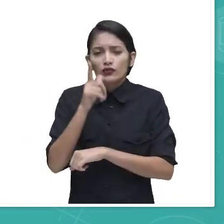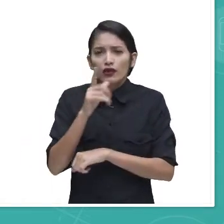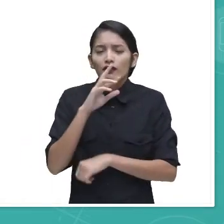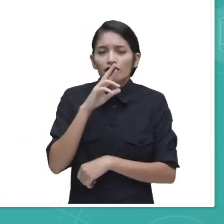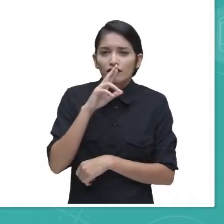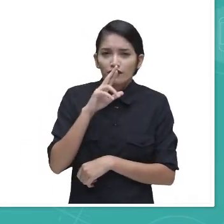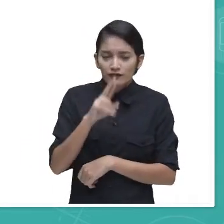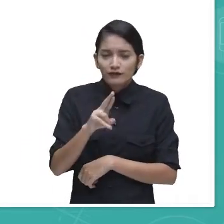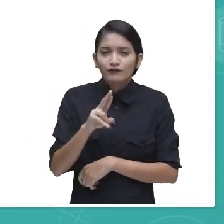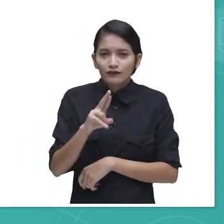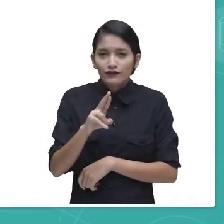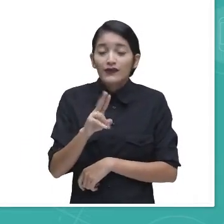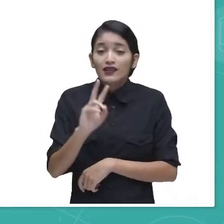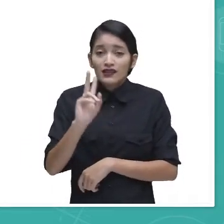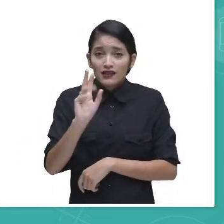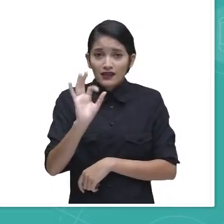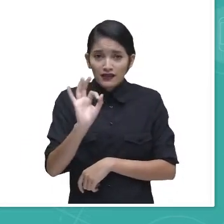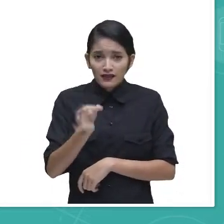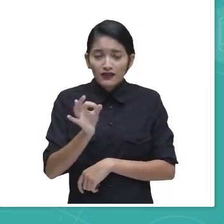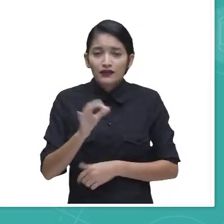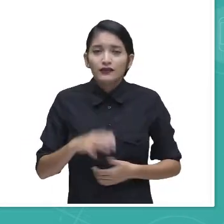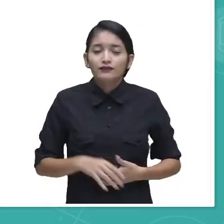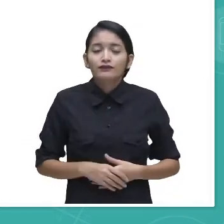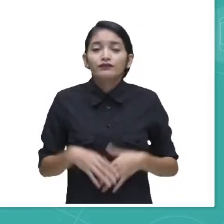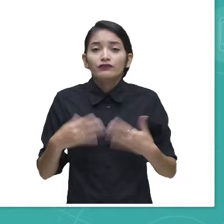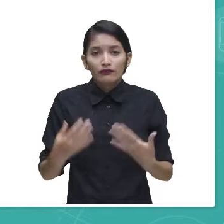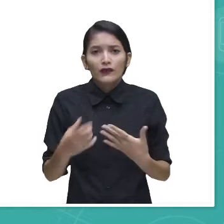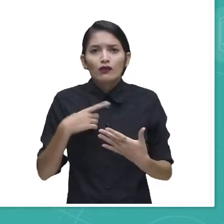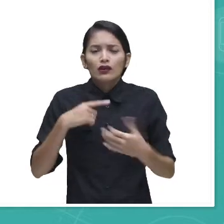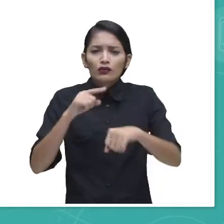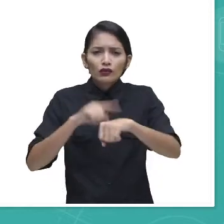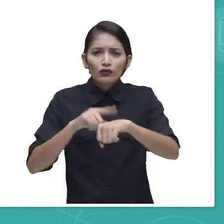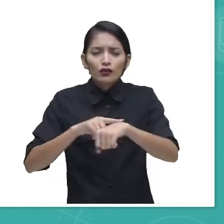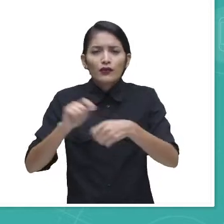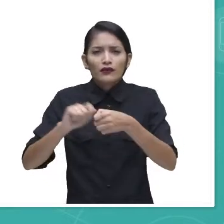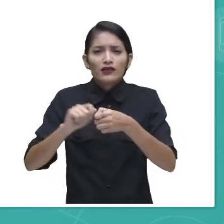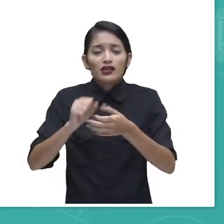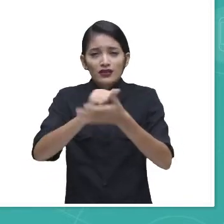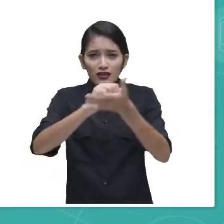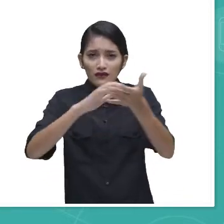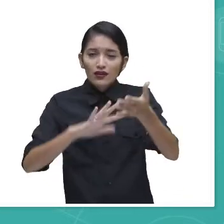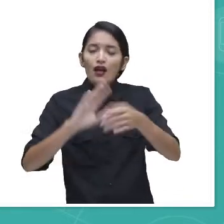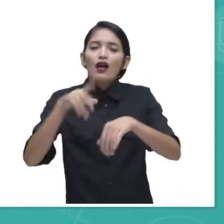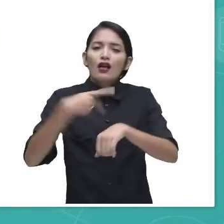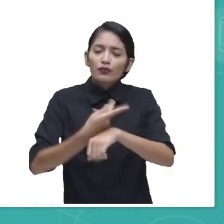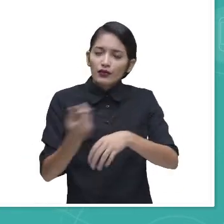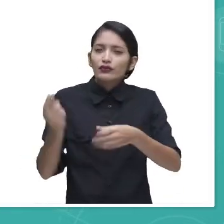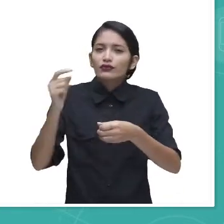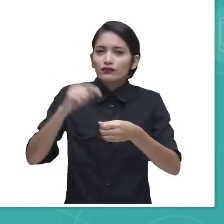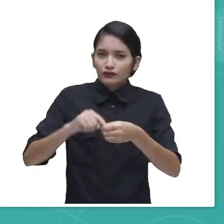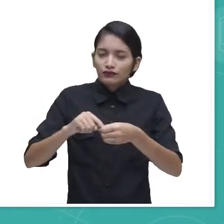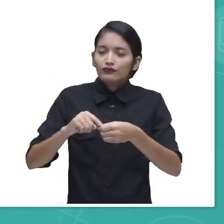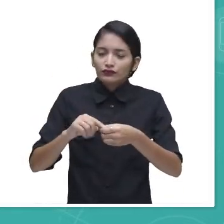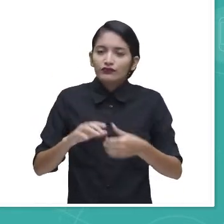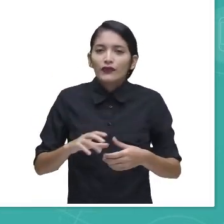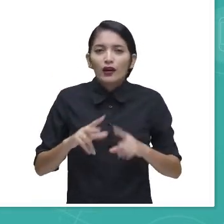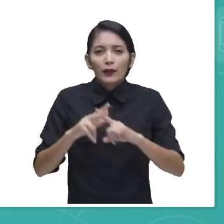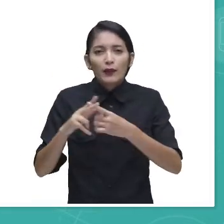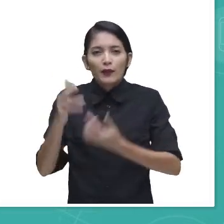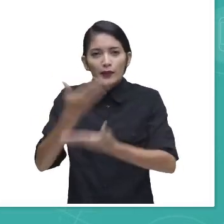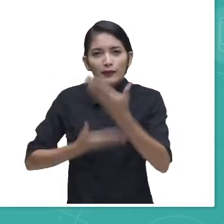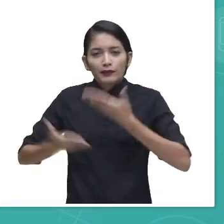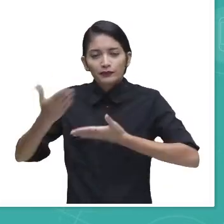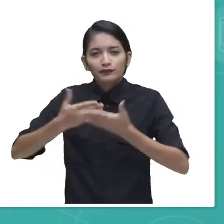responder, corretamente. Então, vocês vão ter um tempinho para fazer essa atividade, depois eu retorno com vocês para fazermos a nossa interação.